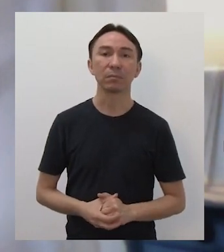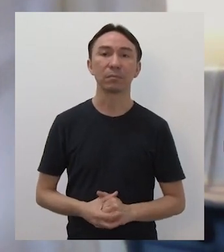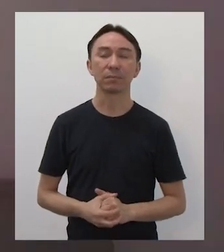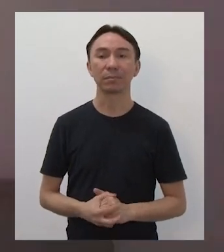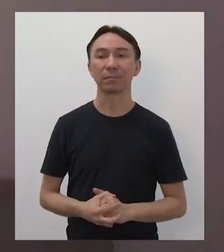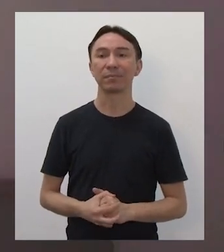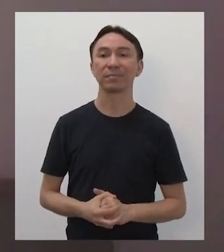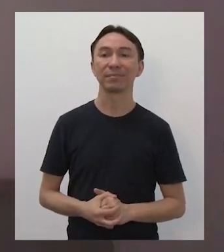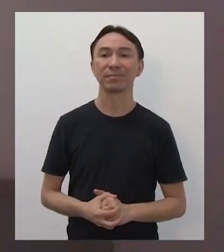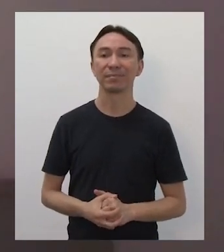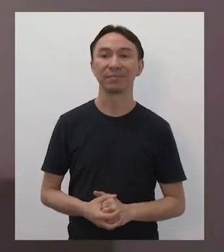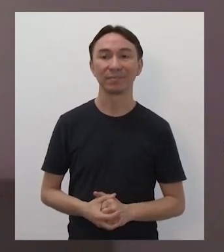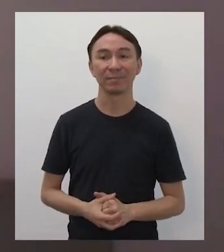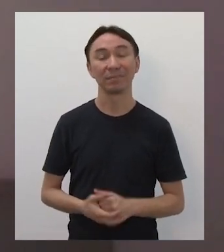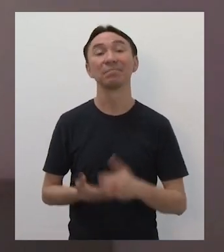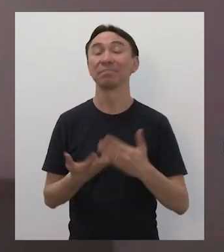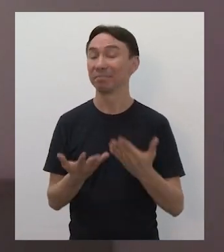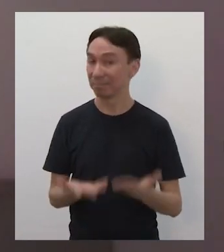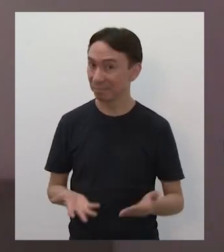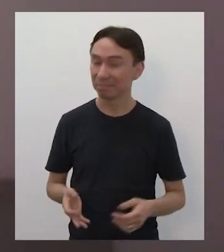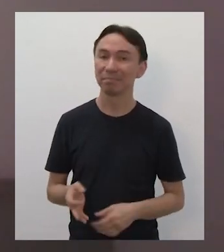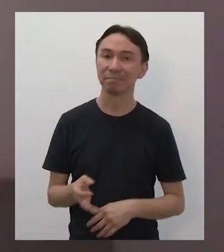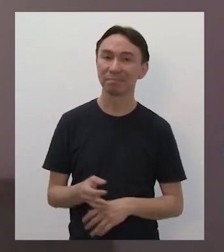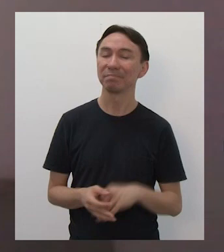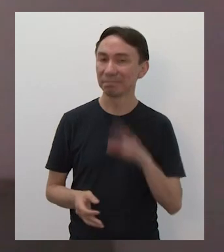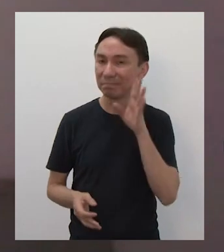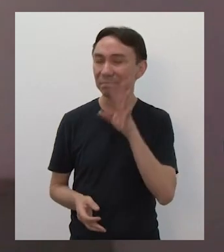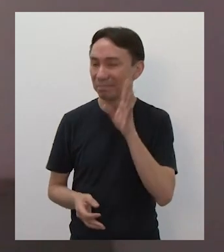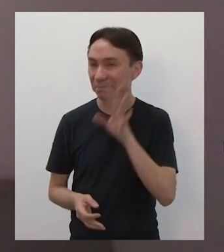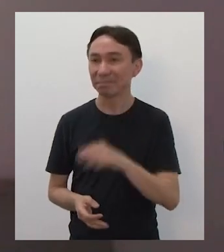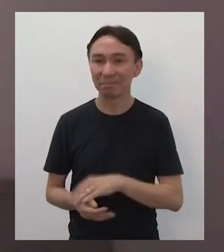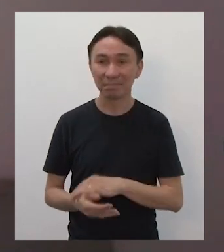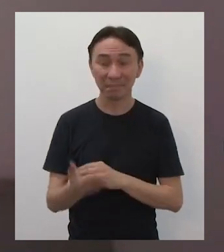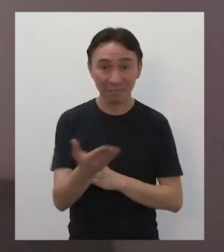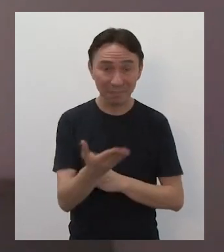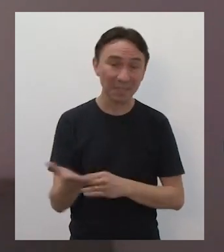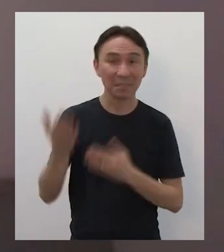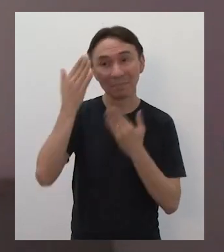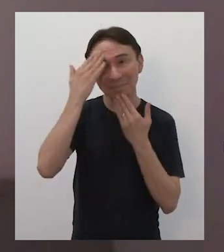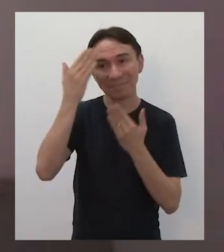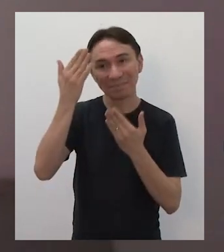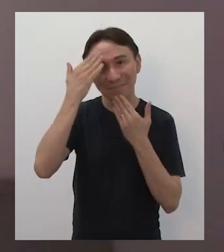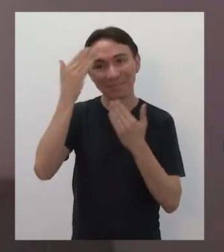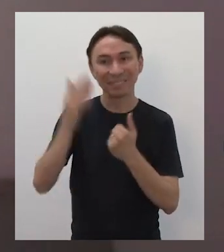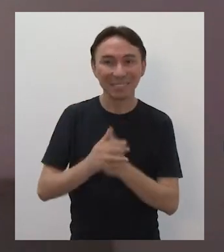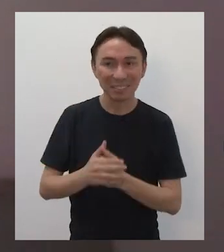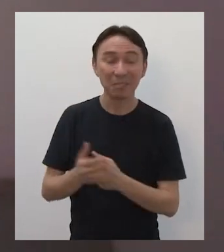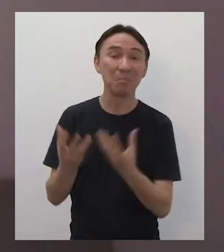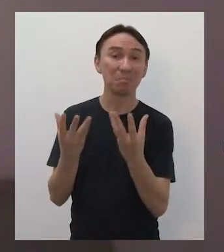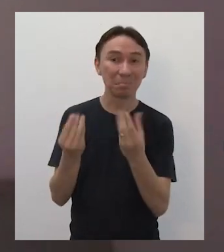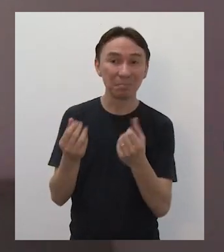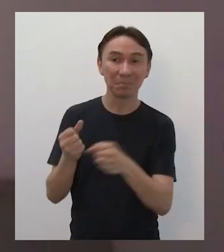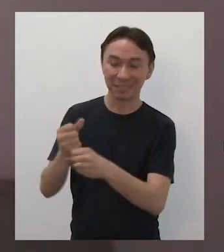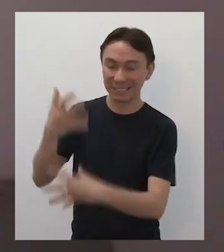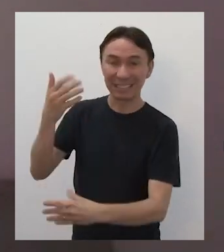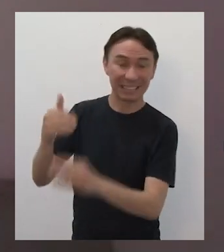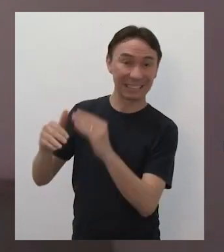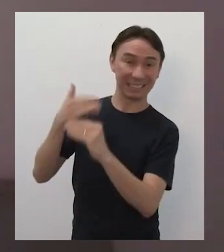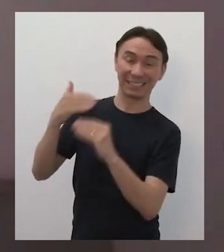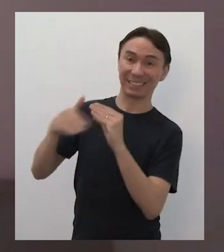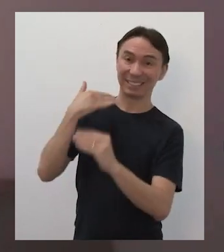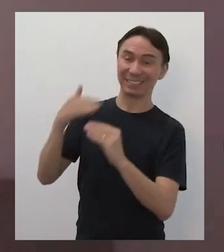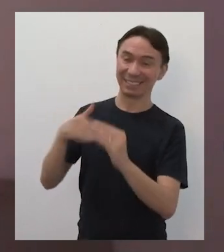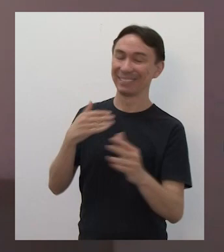Vamos lá. Muito legal, muito obrigada. Nossa, eu fico feliz por tantas interações no chat.